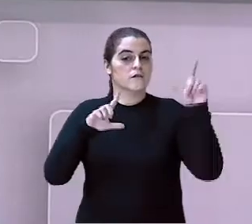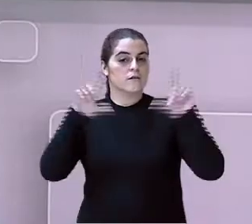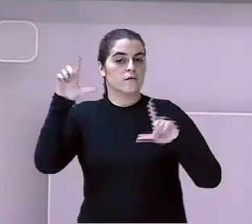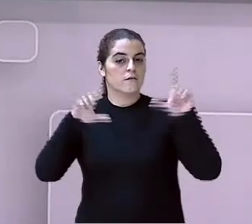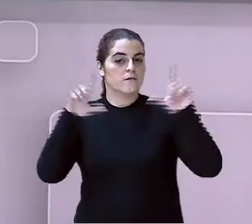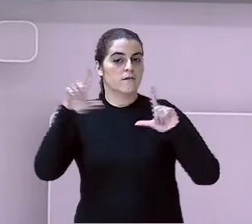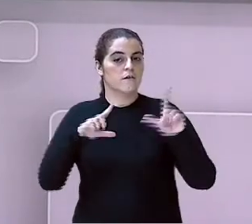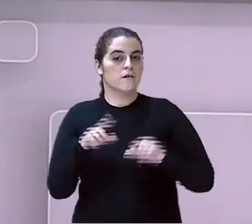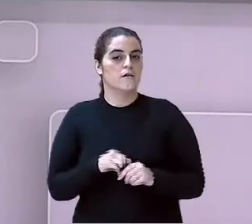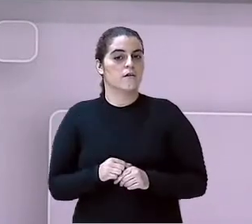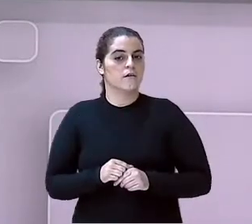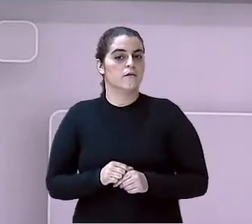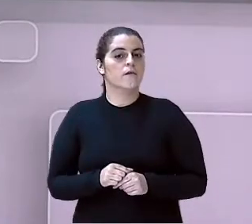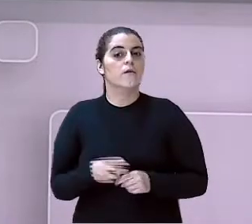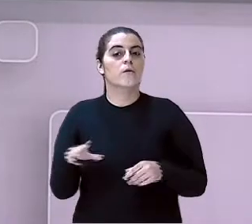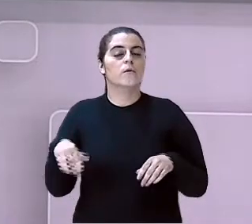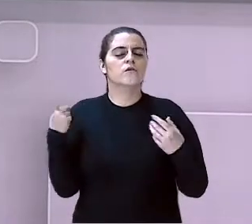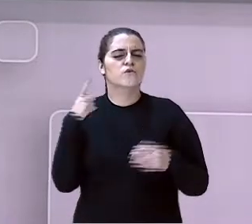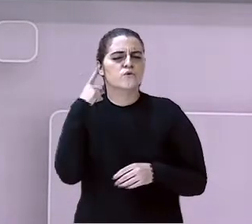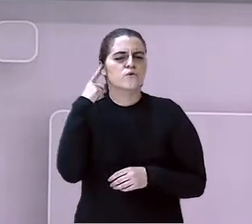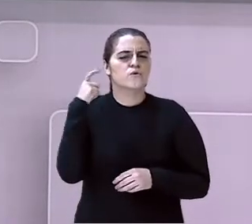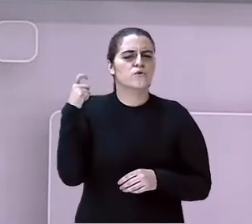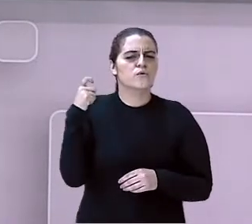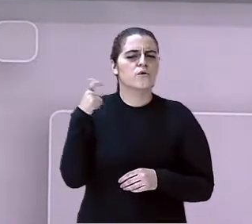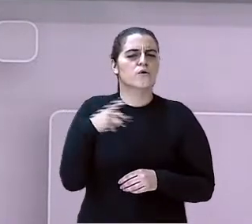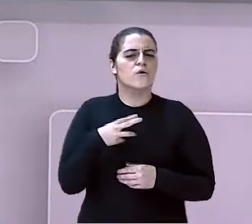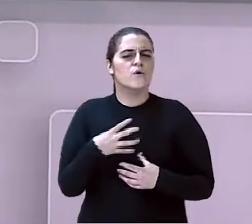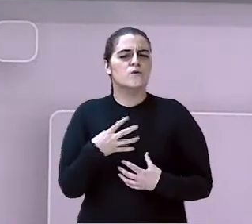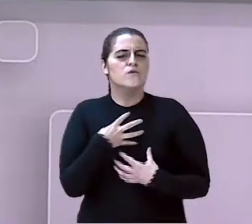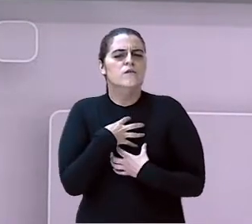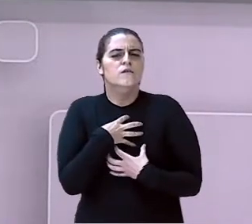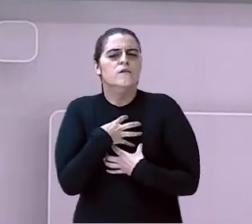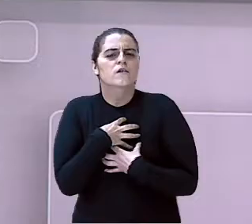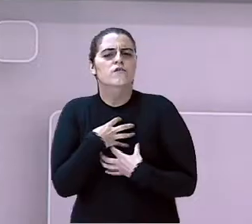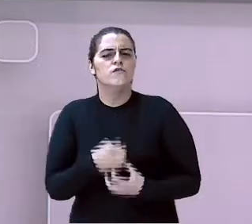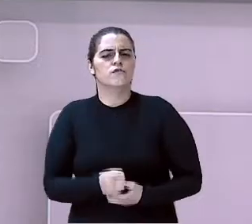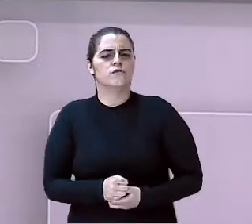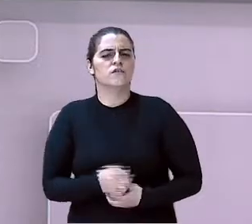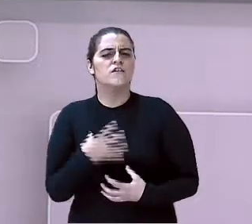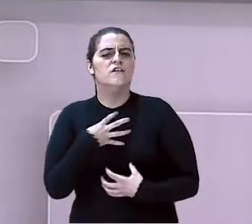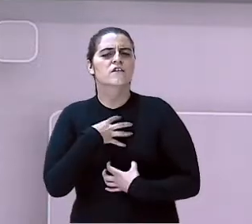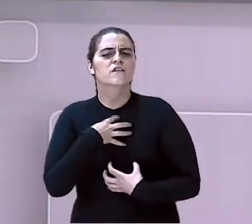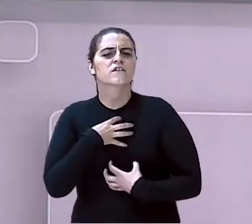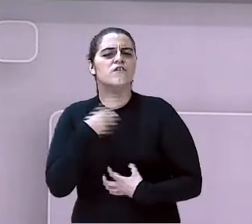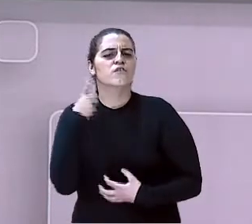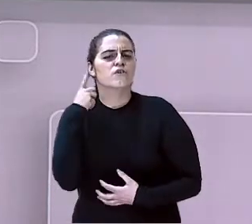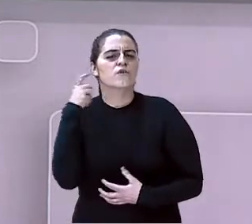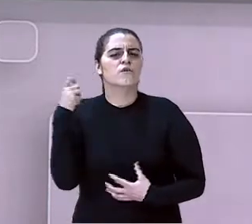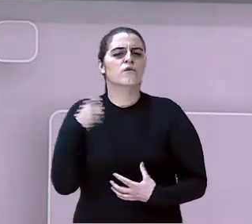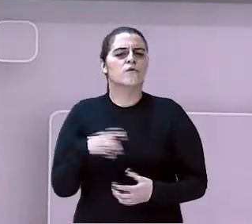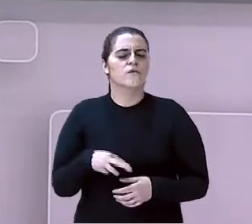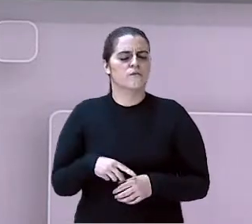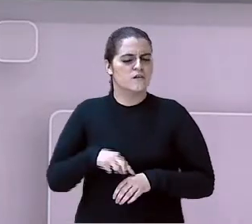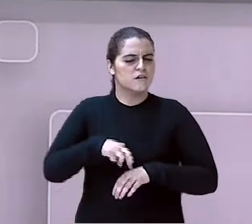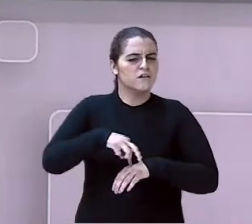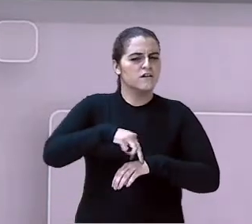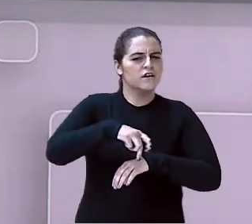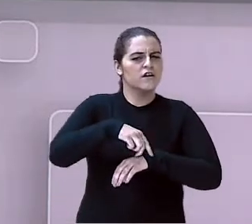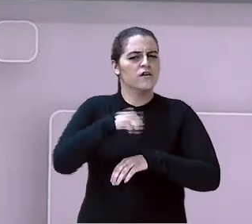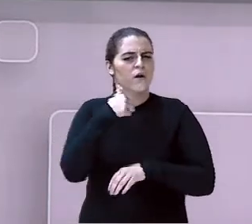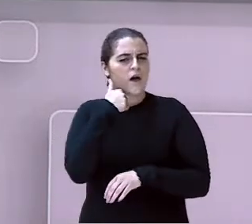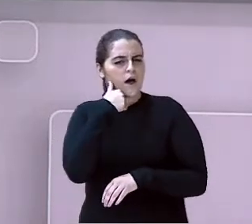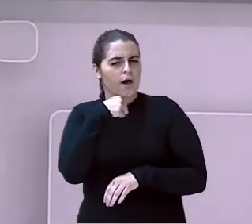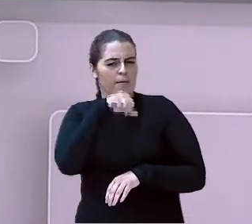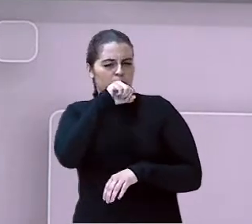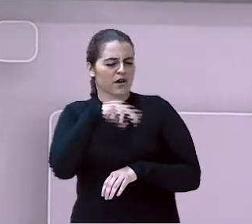TV Educação. Que som que você consegue ouvir? Você consegue ouvir agora aí a mamãe andando pela casa?